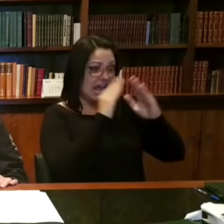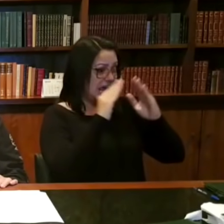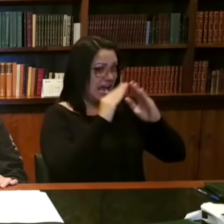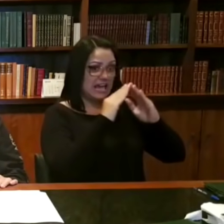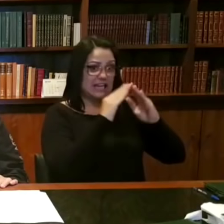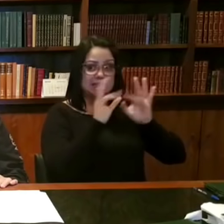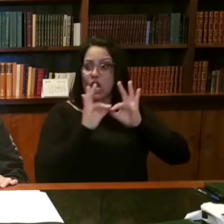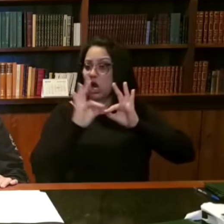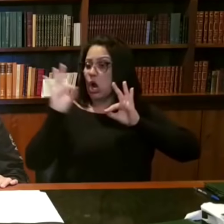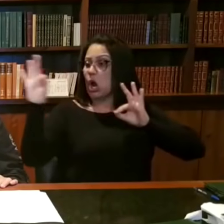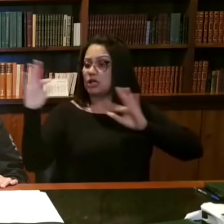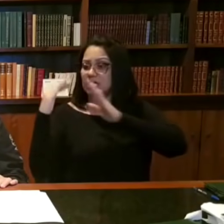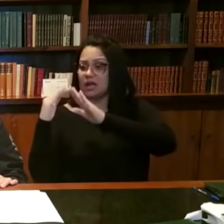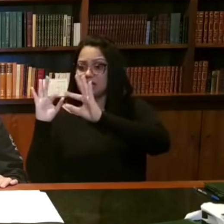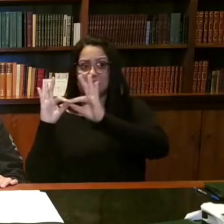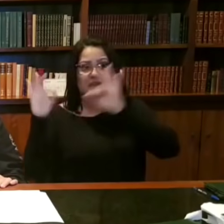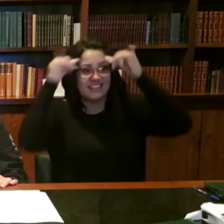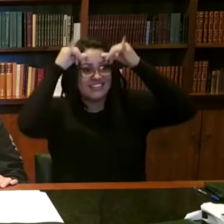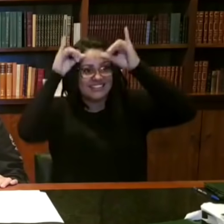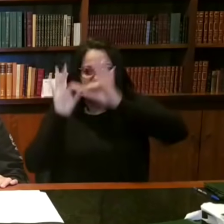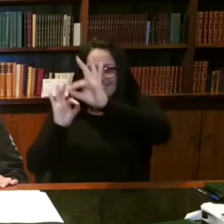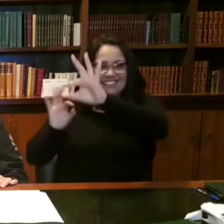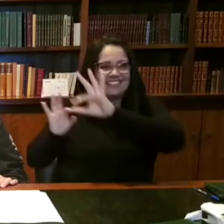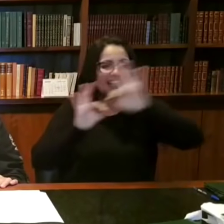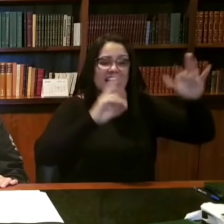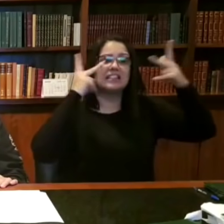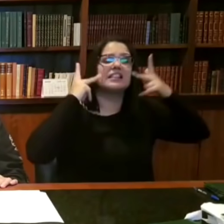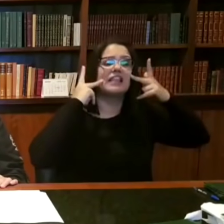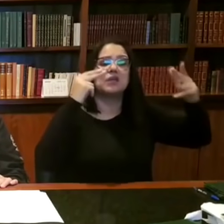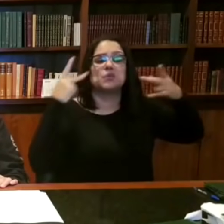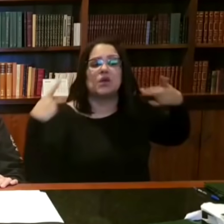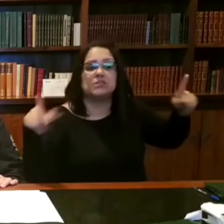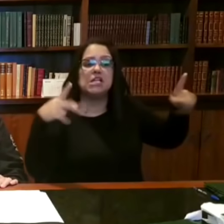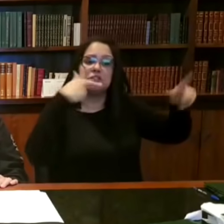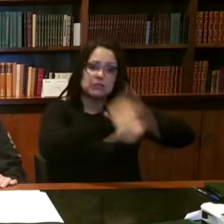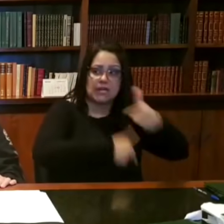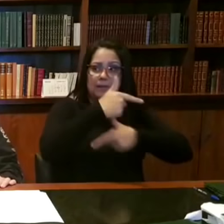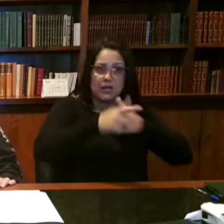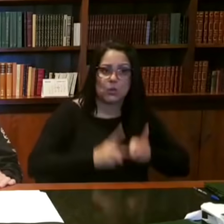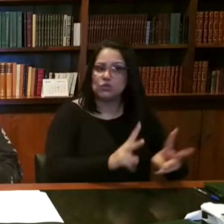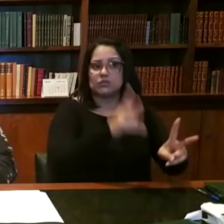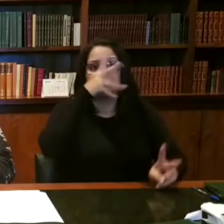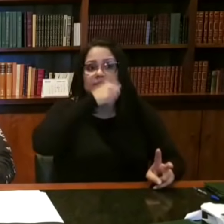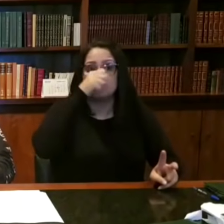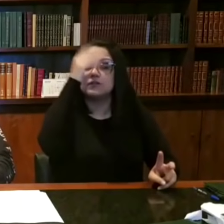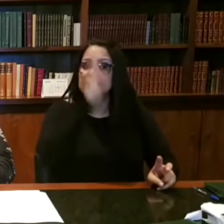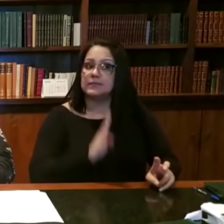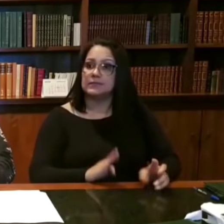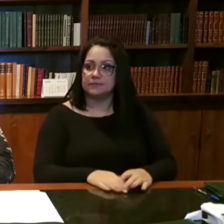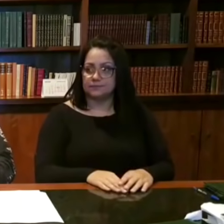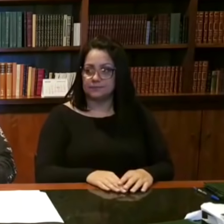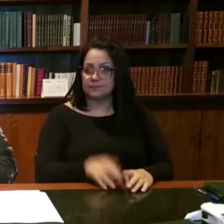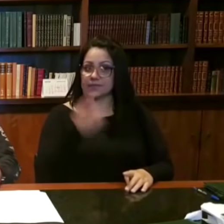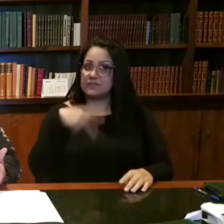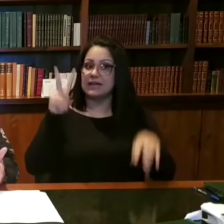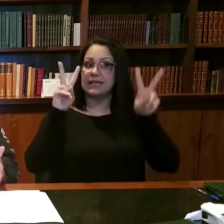campo, aberto, distante um do outro, eles mantiveram a produção e eles estão salvando o Brasil. É quando você fala do campo, né? Em alguns